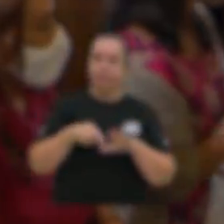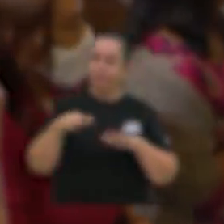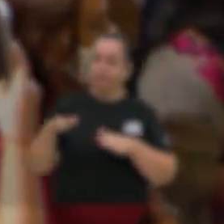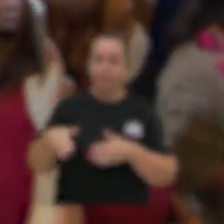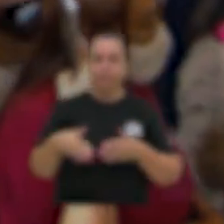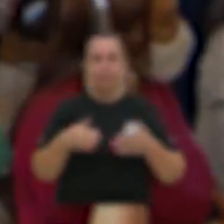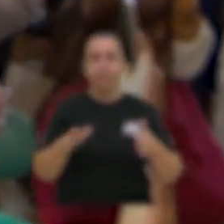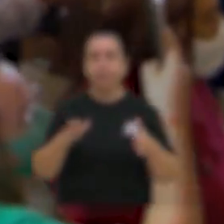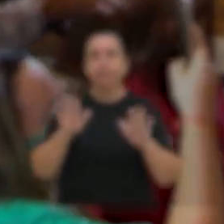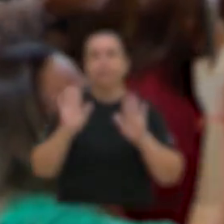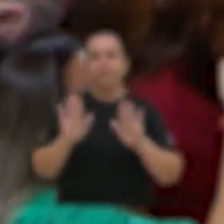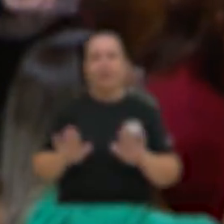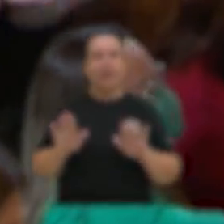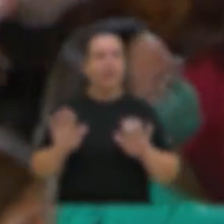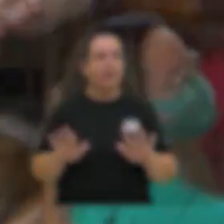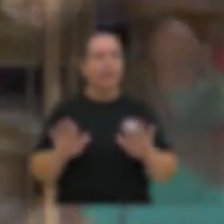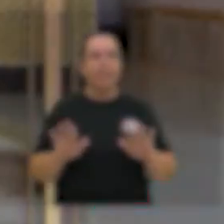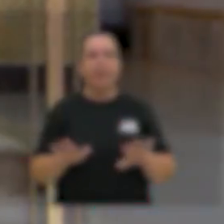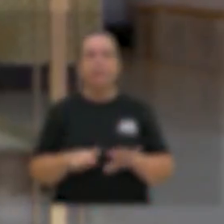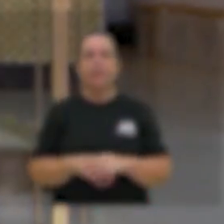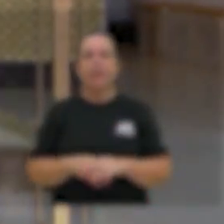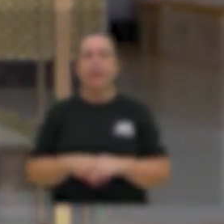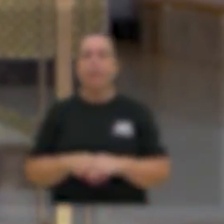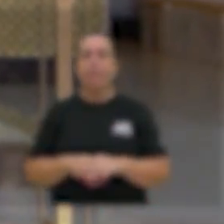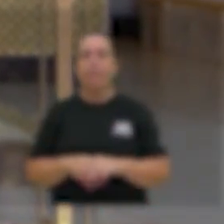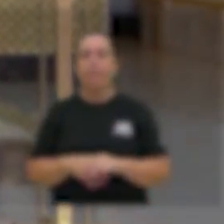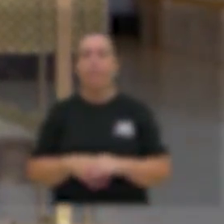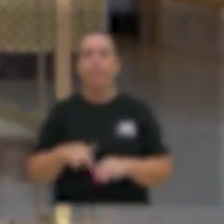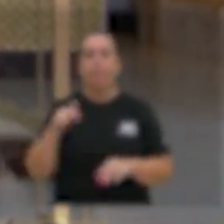pelo chão vão ficar. De novo.